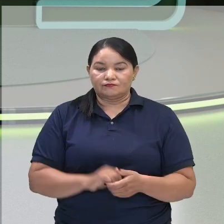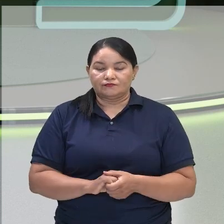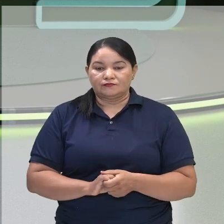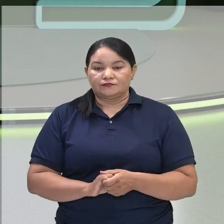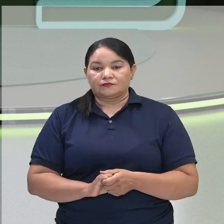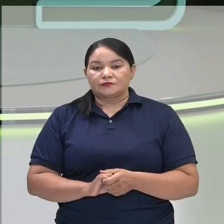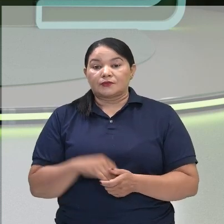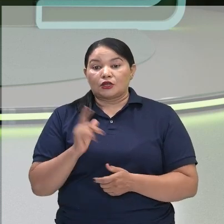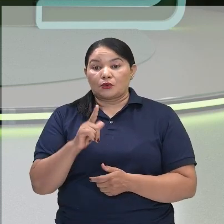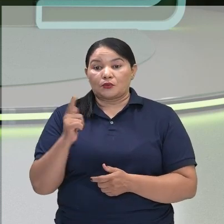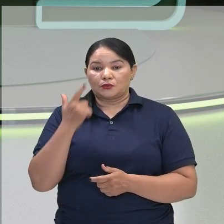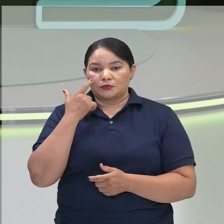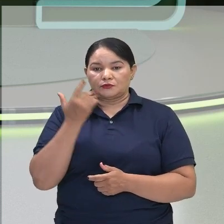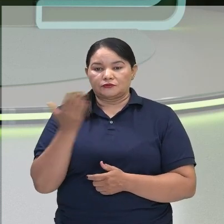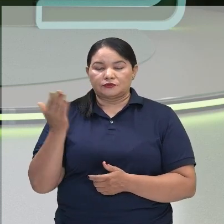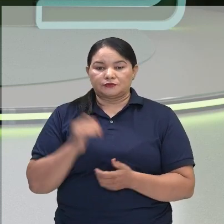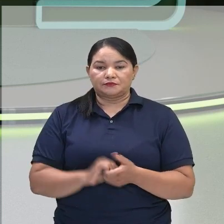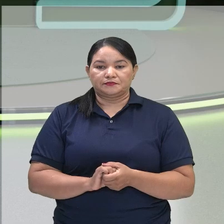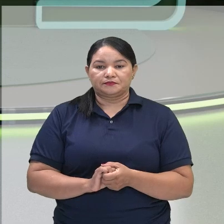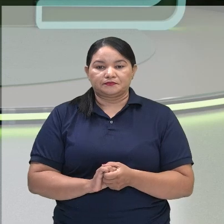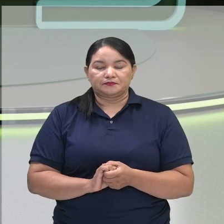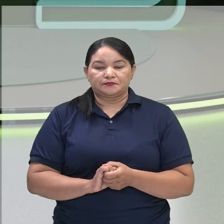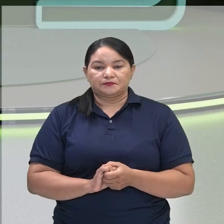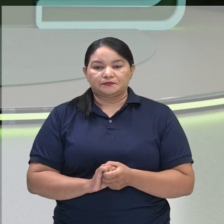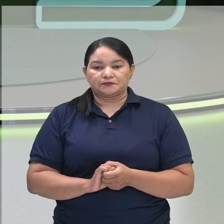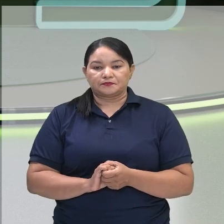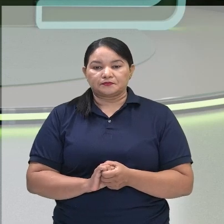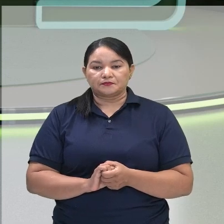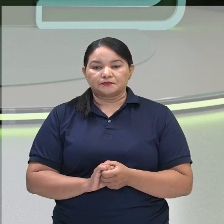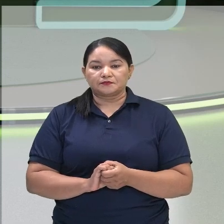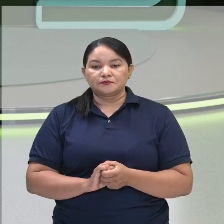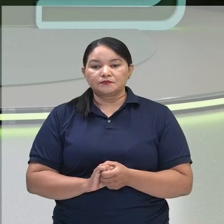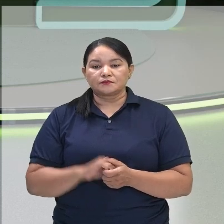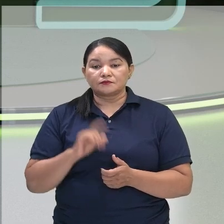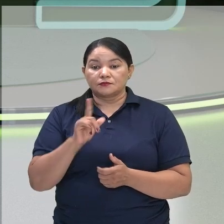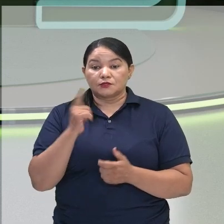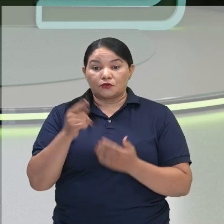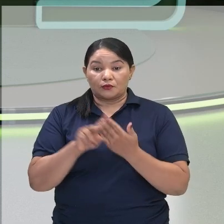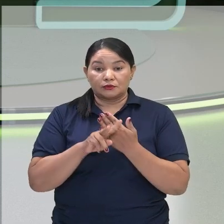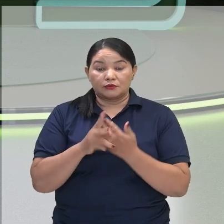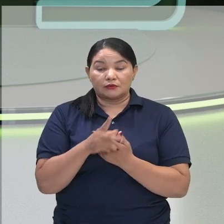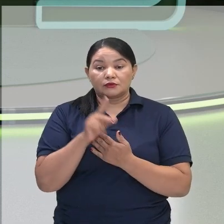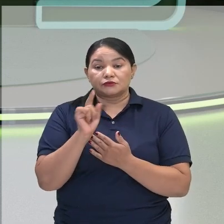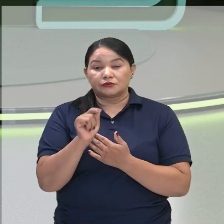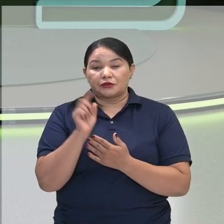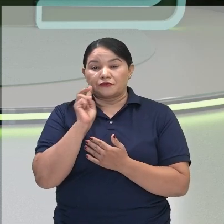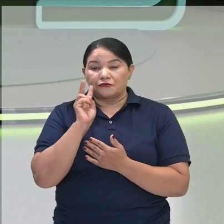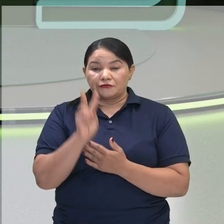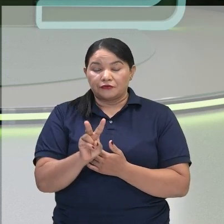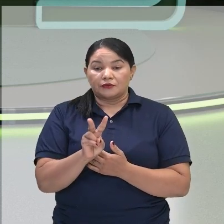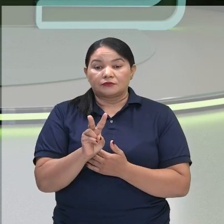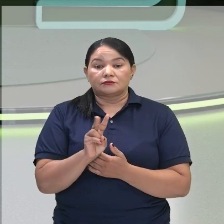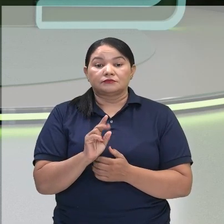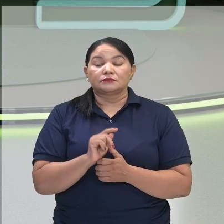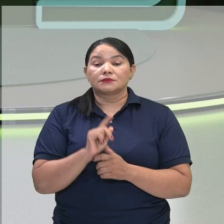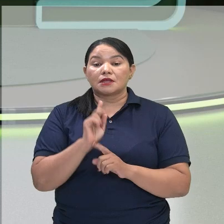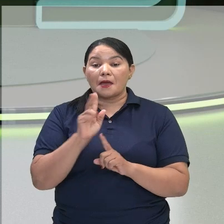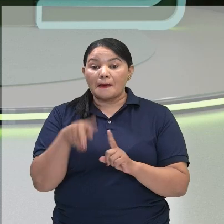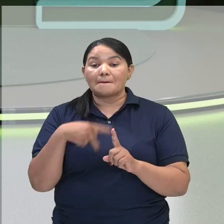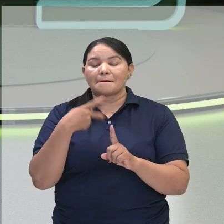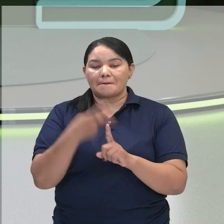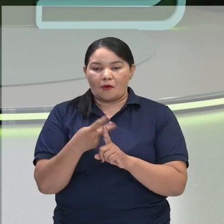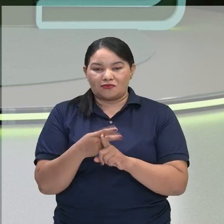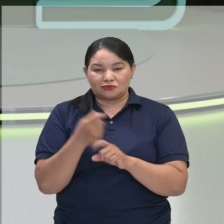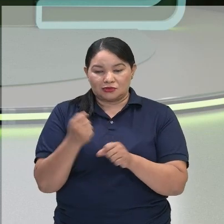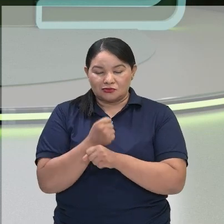vai ver ainda outra consequência que nós conseguimos observar aí após, né, a construção dessas barragens, que é